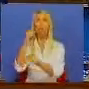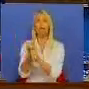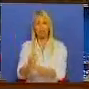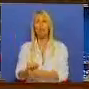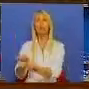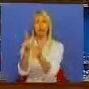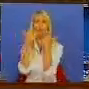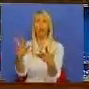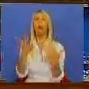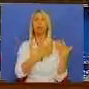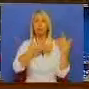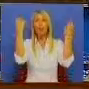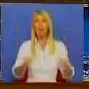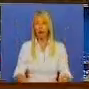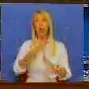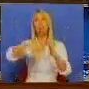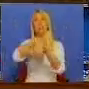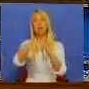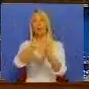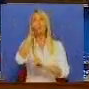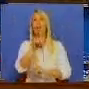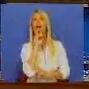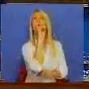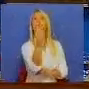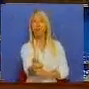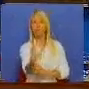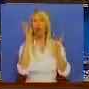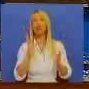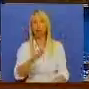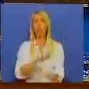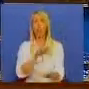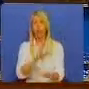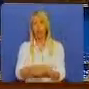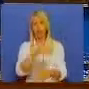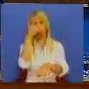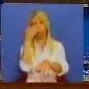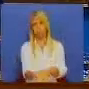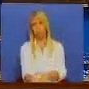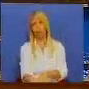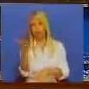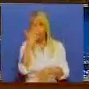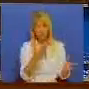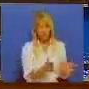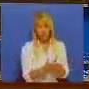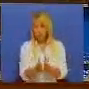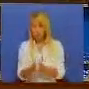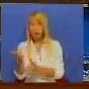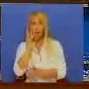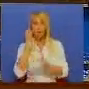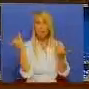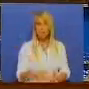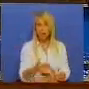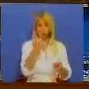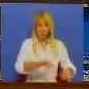as portarias e avisos foram publicadas tão tarde que, se juntar os prazos para os agricultores se